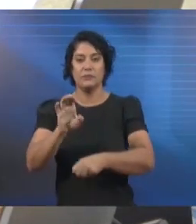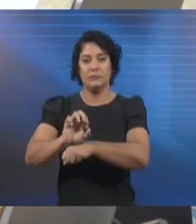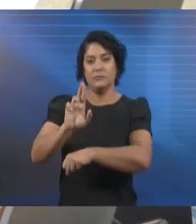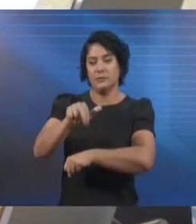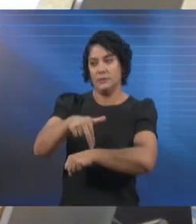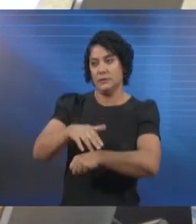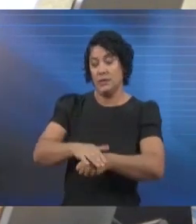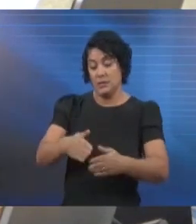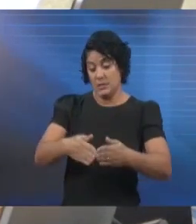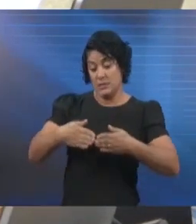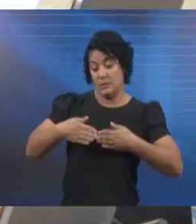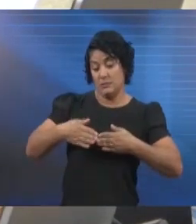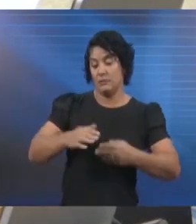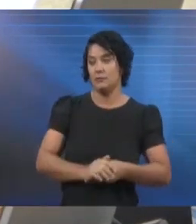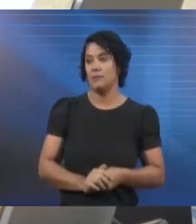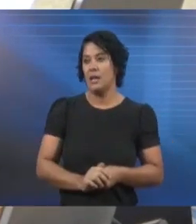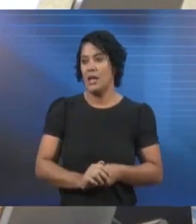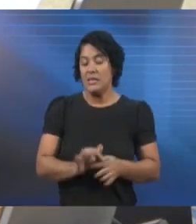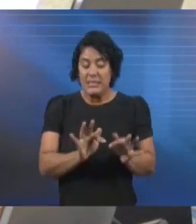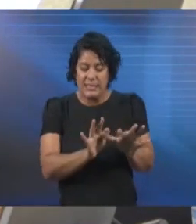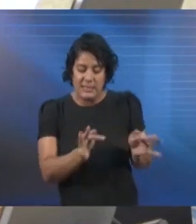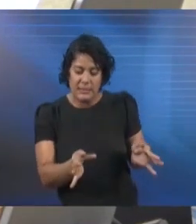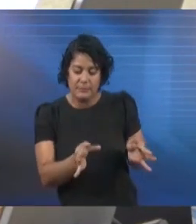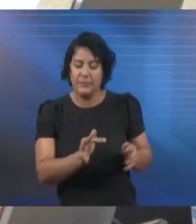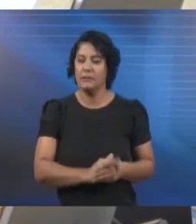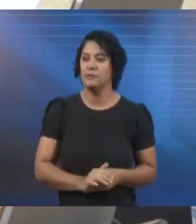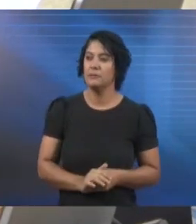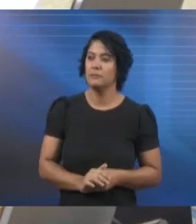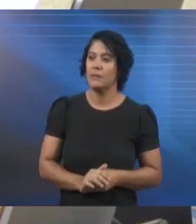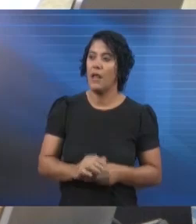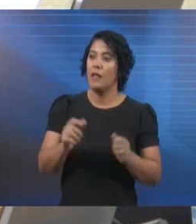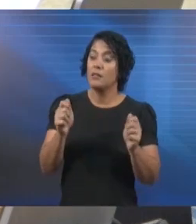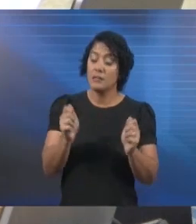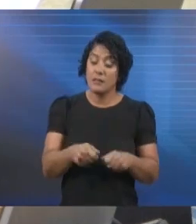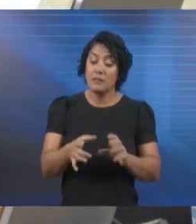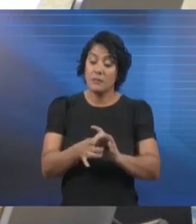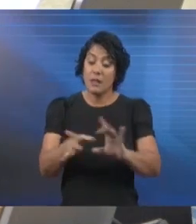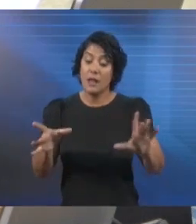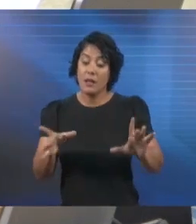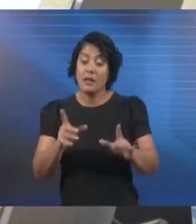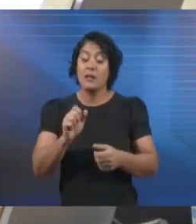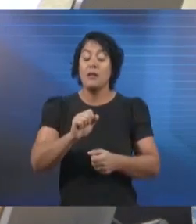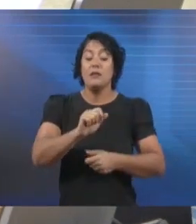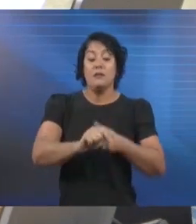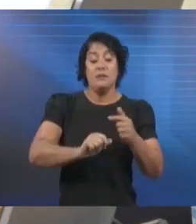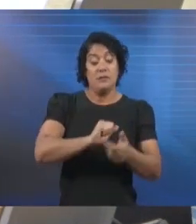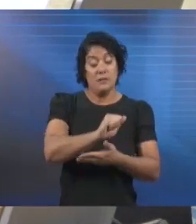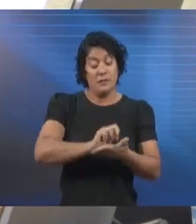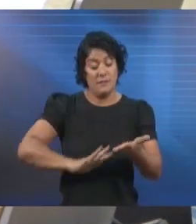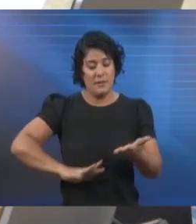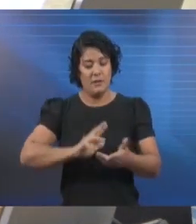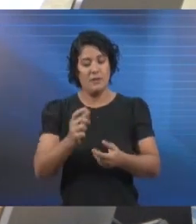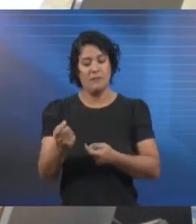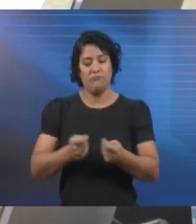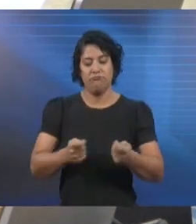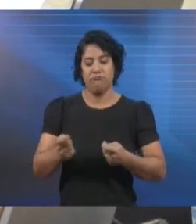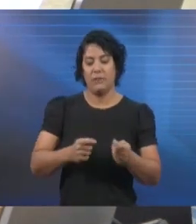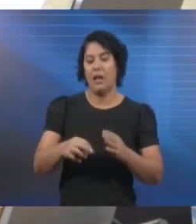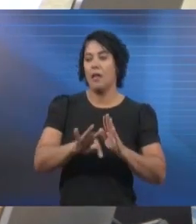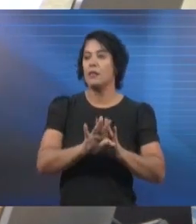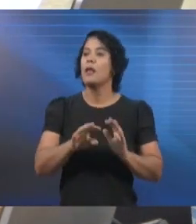procedimento de licenciamento simplificado para a emissão de atos e liberação de atividades econômicas nos termo da lei